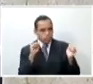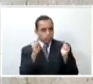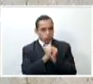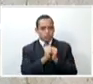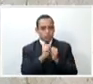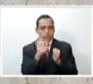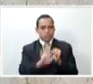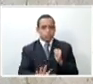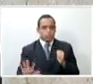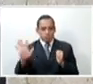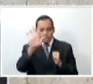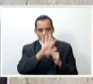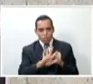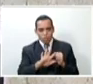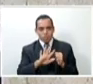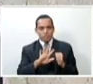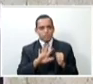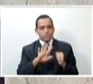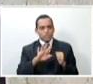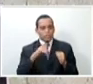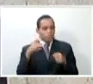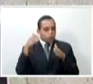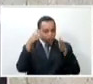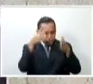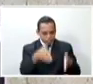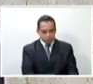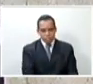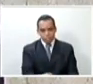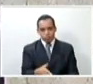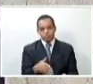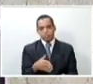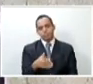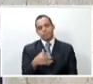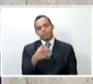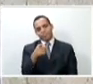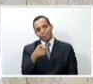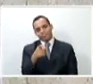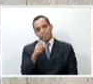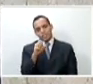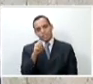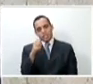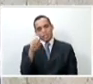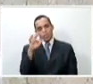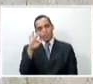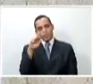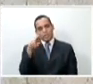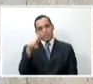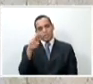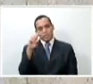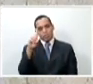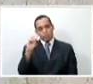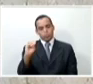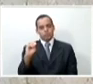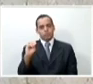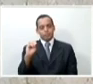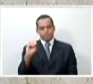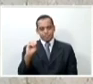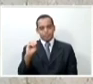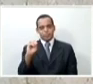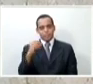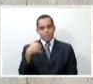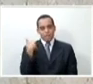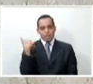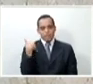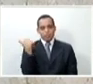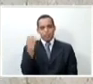lá no cemitério do Araçá, no mausoléu da Polícia Militar, enterrando o soldado Fernando Neves da Cunha, 29